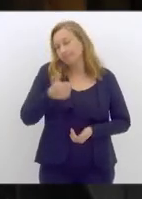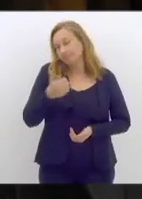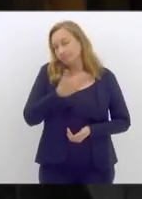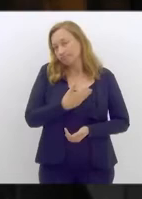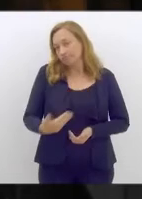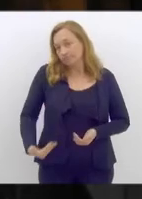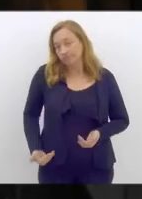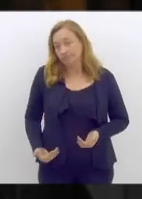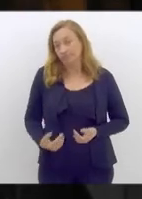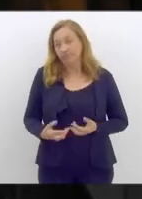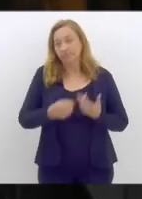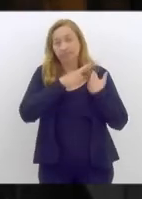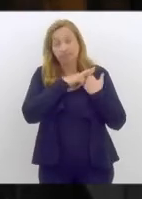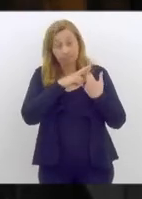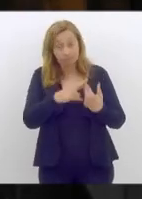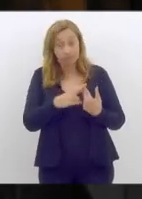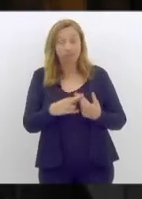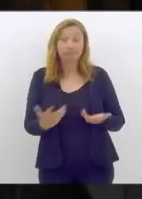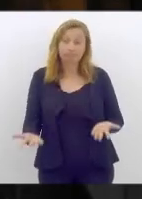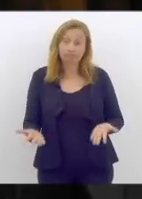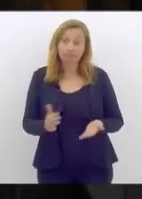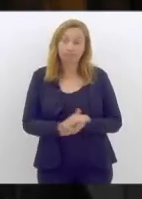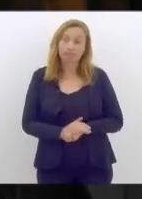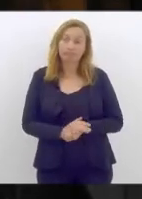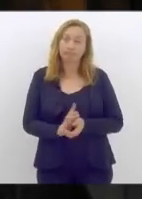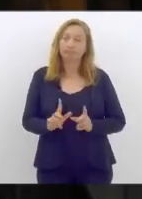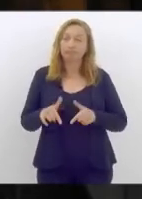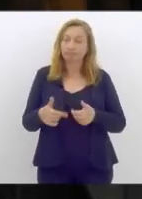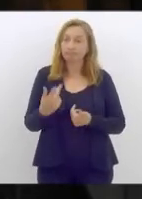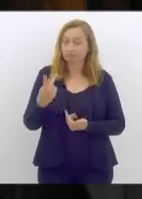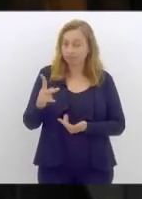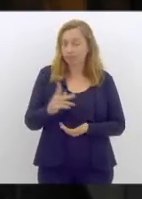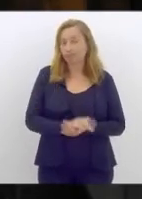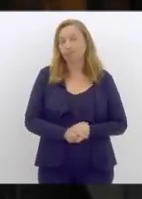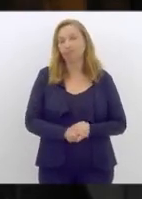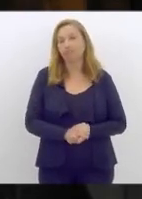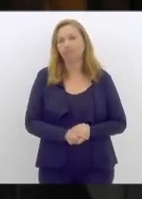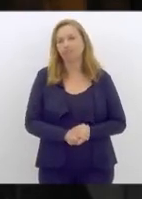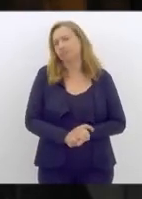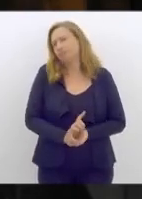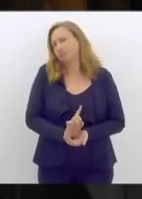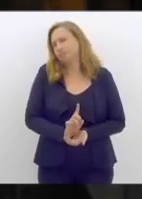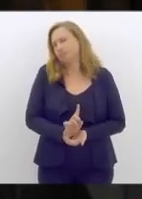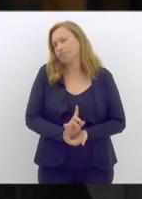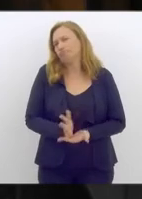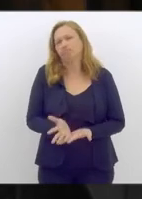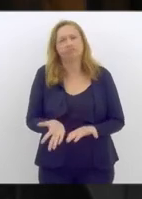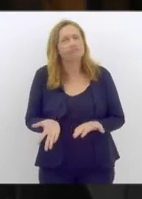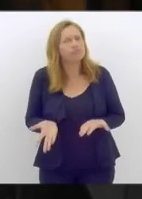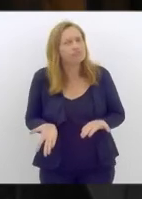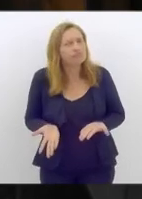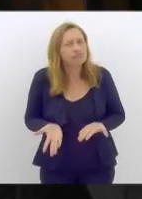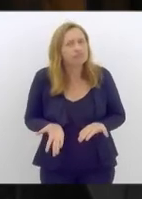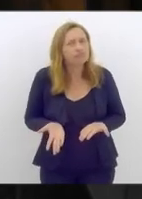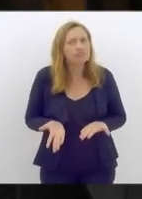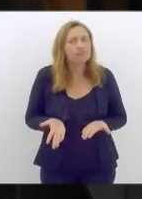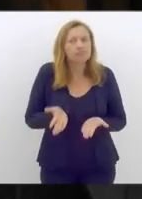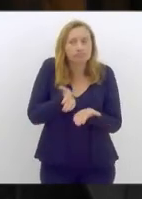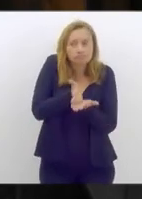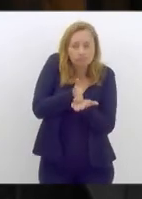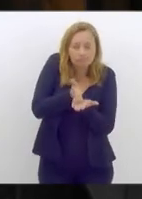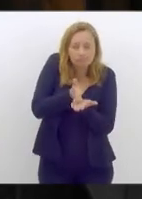o governo tem que assumir os seus atos e não ficar em cima do